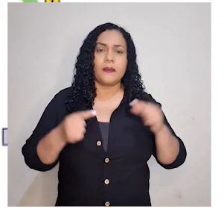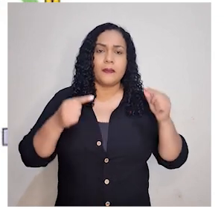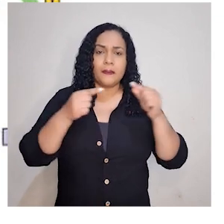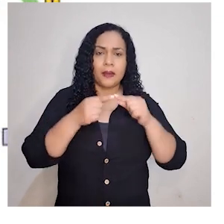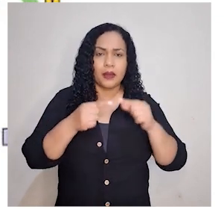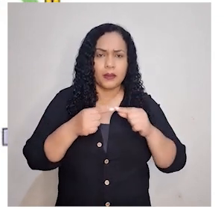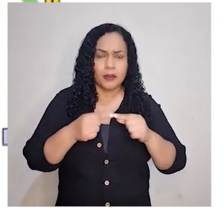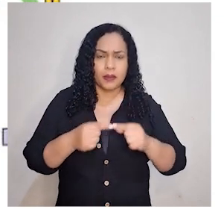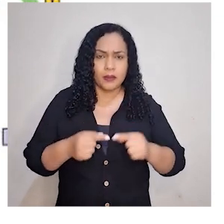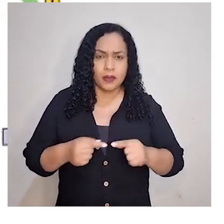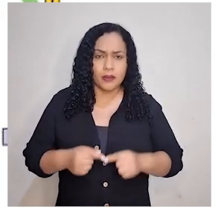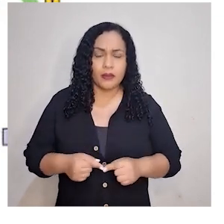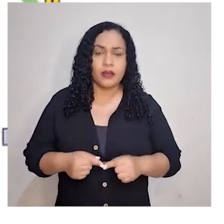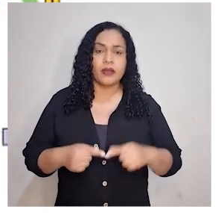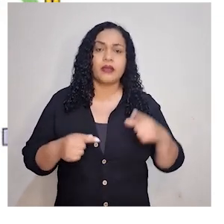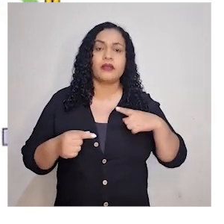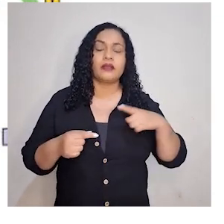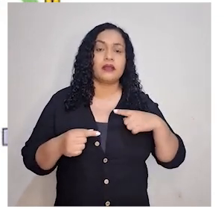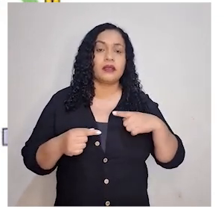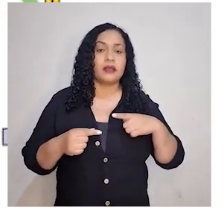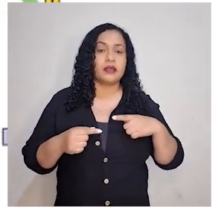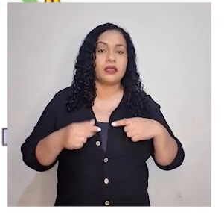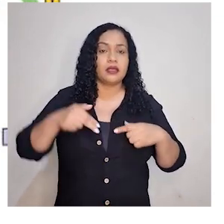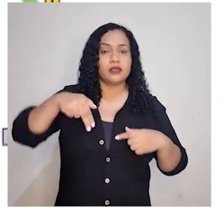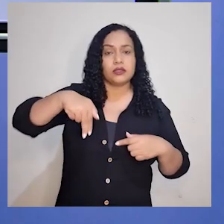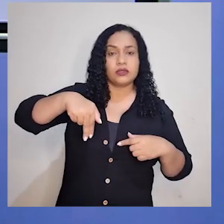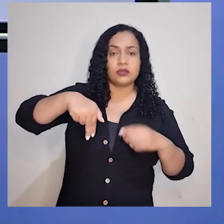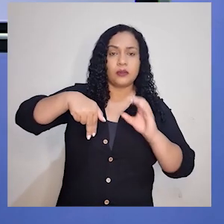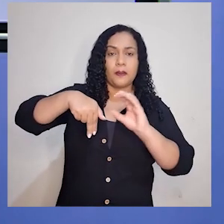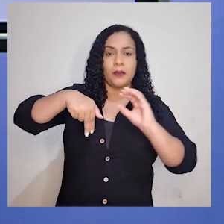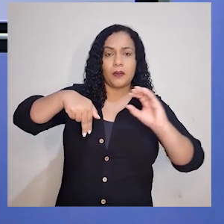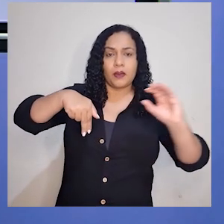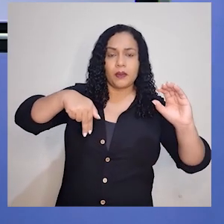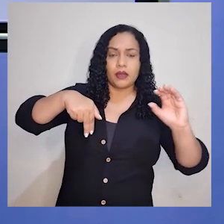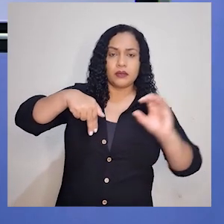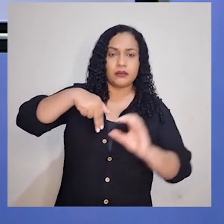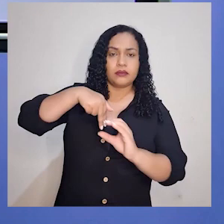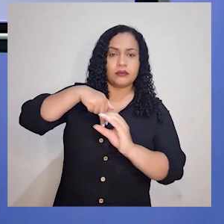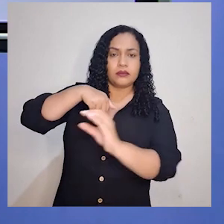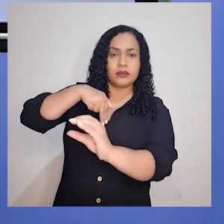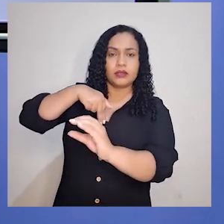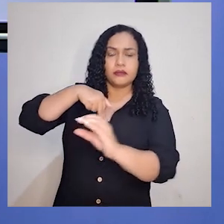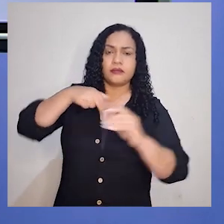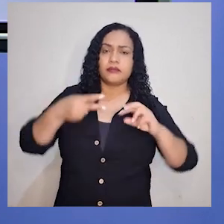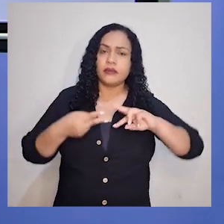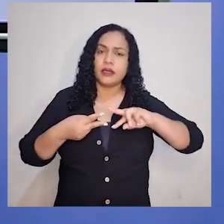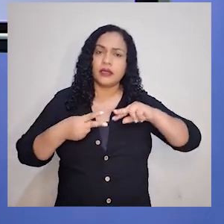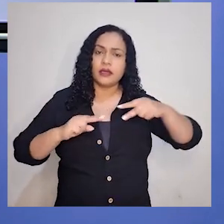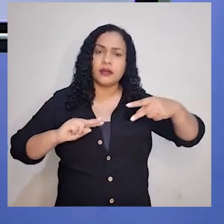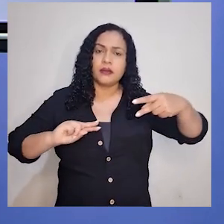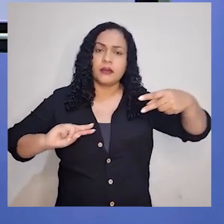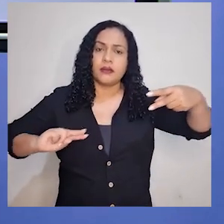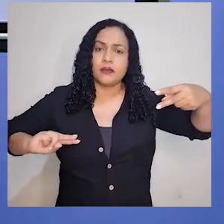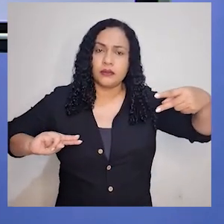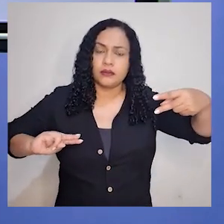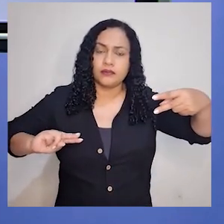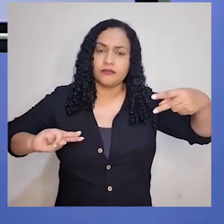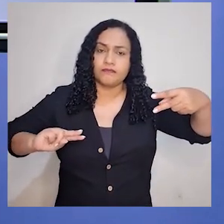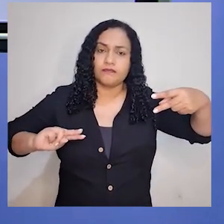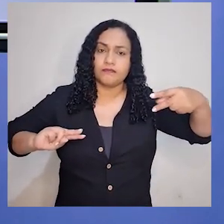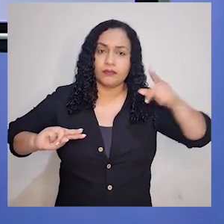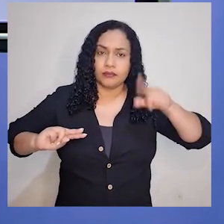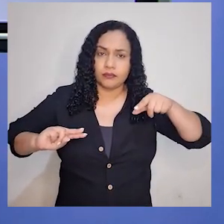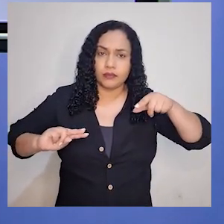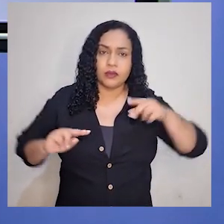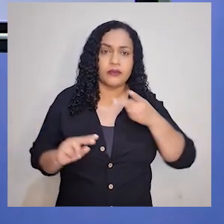uma molécula de glicose, uma pentose, e uma base nitrogenada. Essa molécula ela é em espiral, ou seja, ela é uma